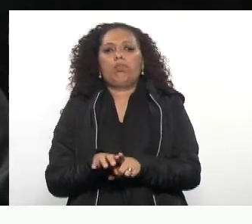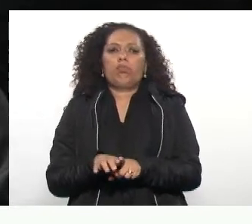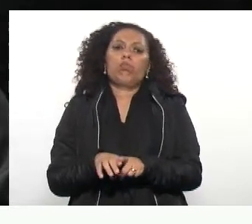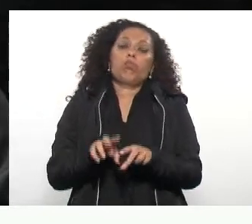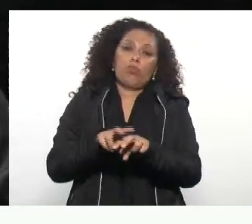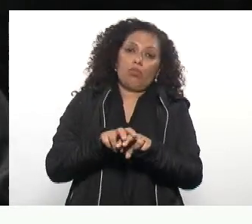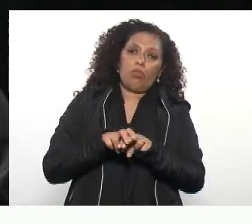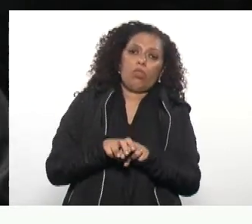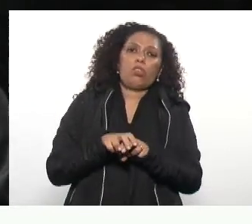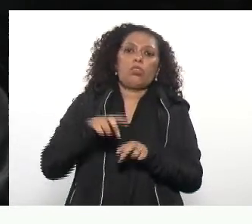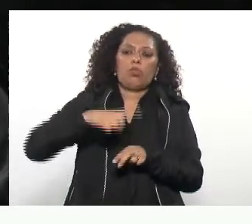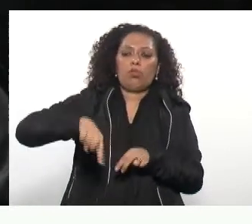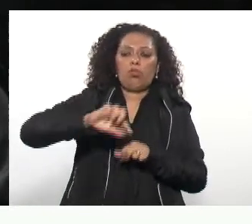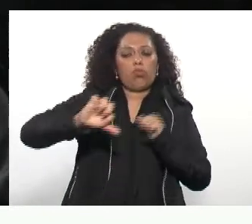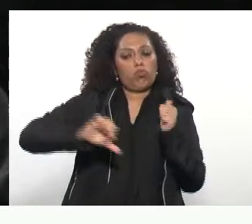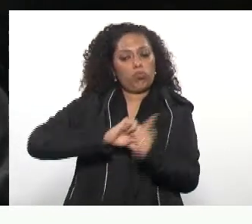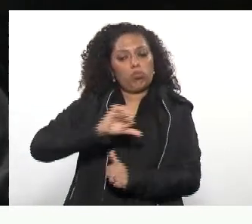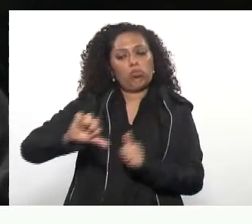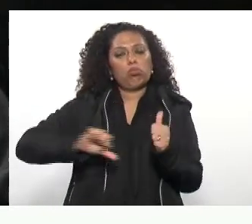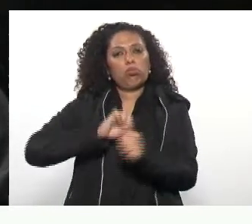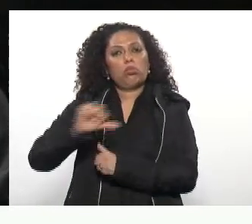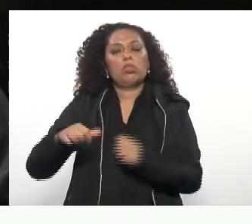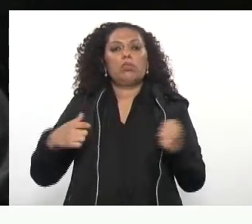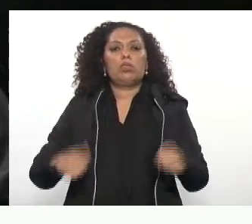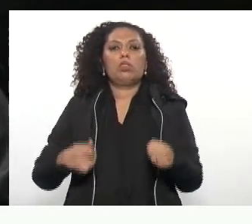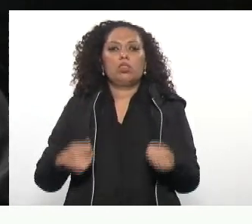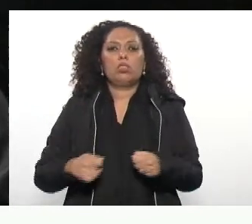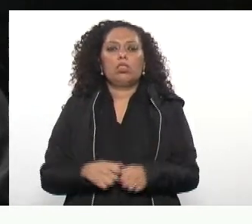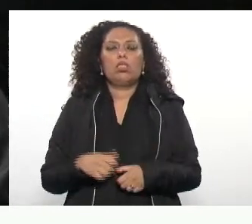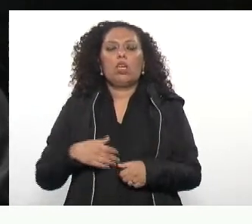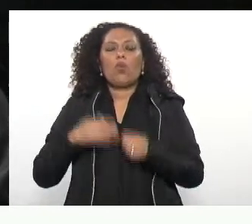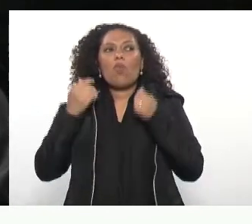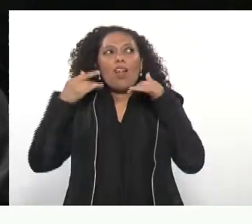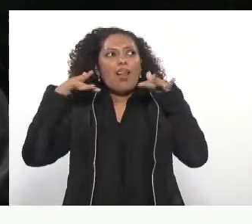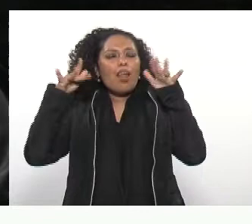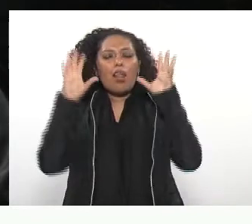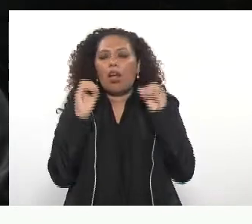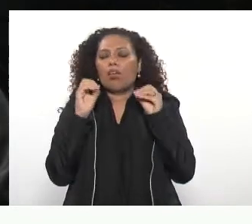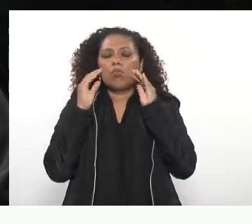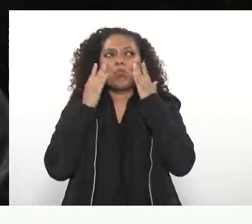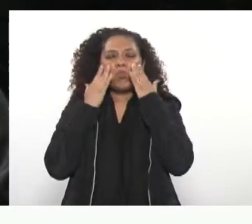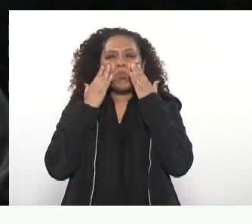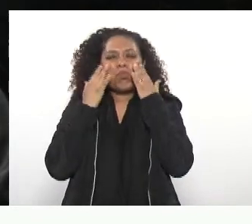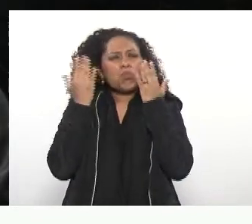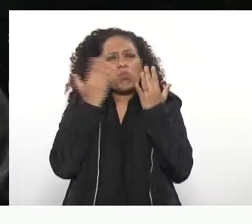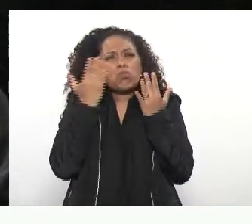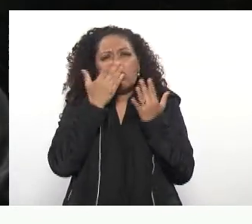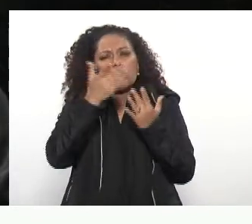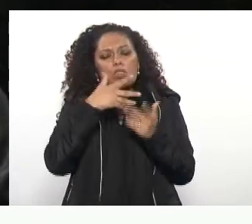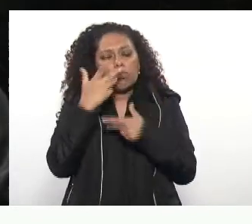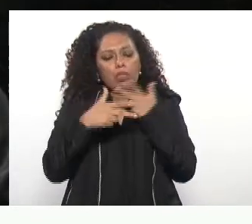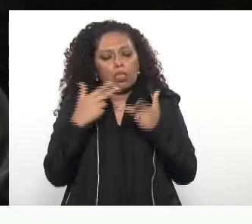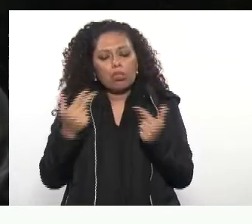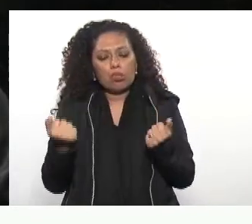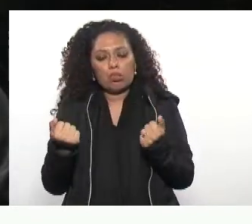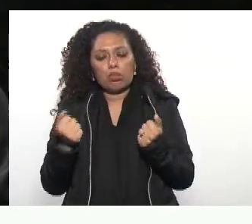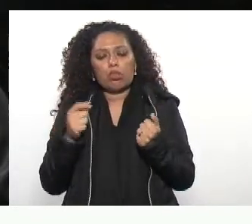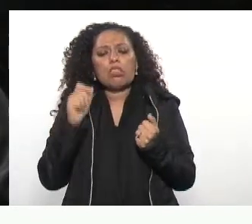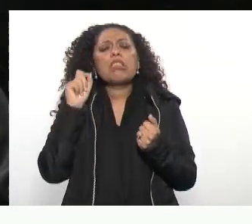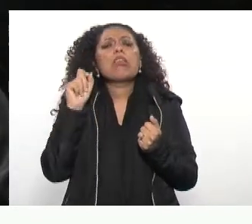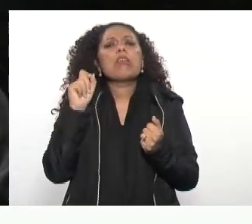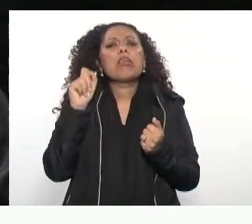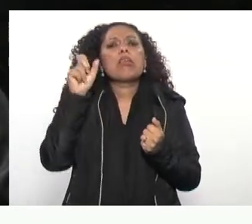isso deve ser modificada. Quer dizer, só não me ficou claro na fala de Vossa Excelência quem